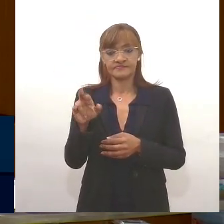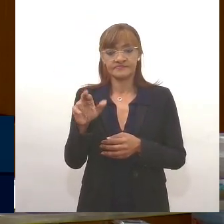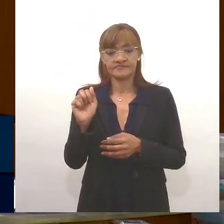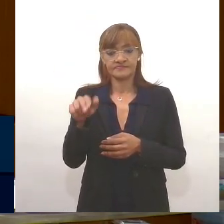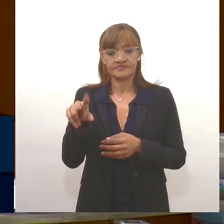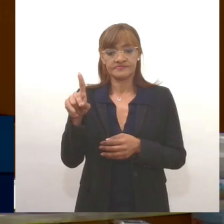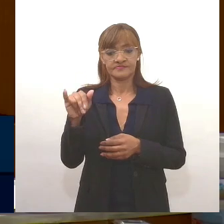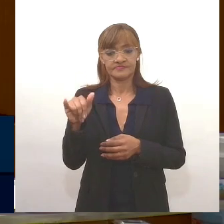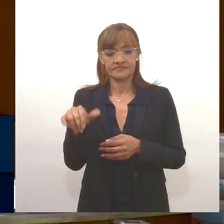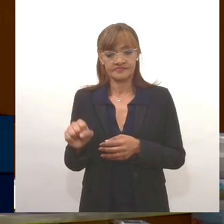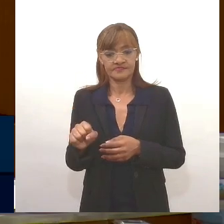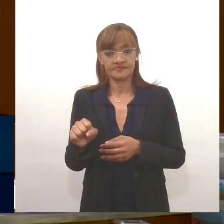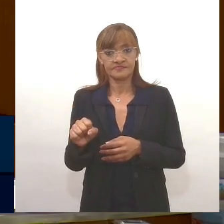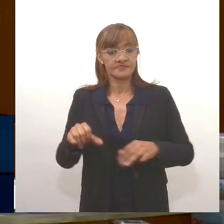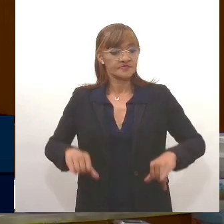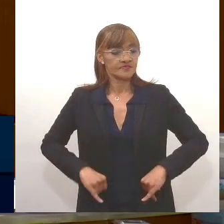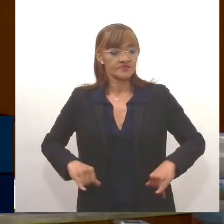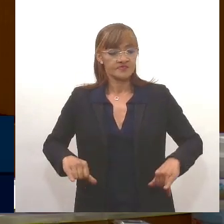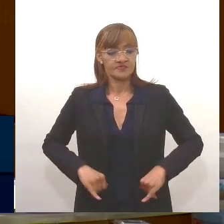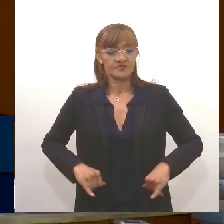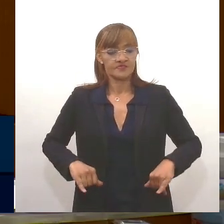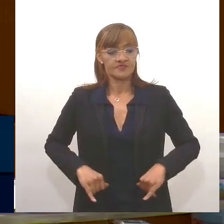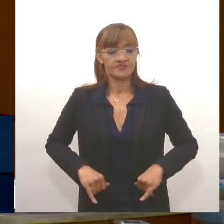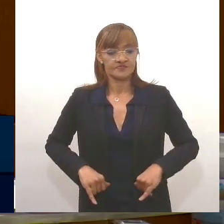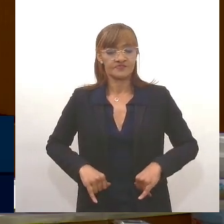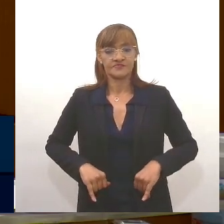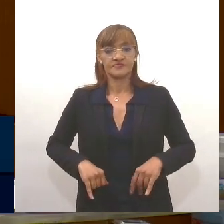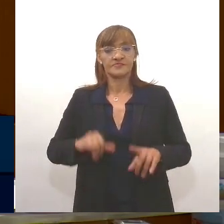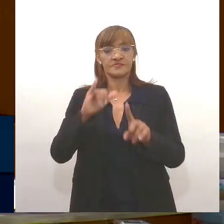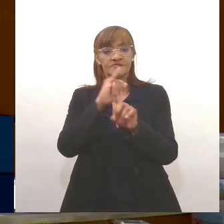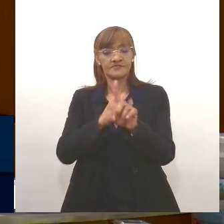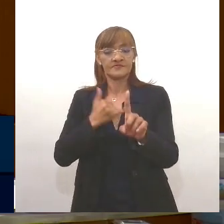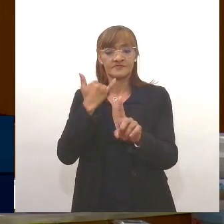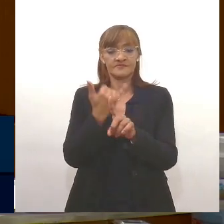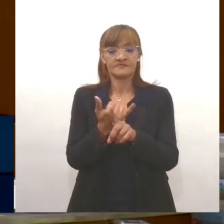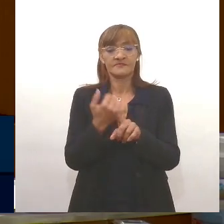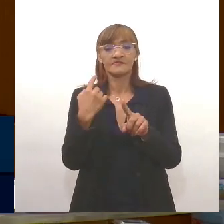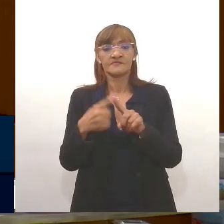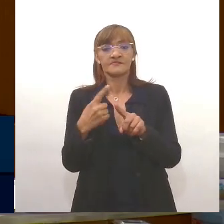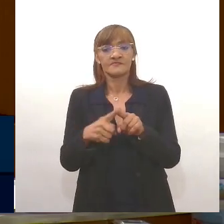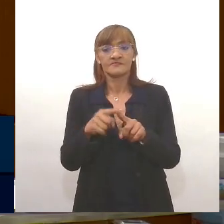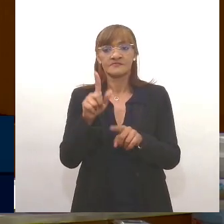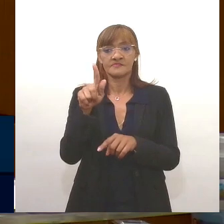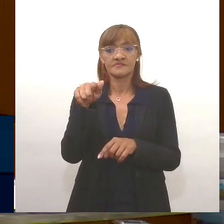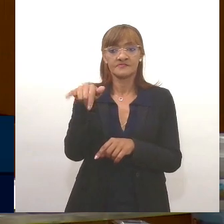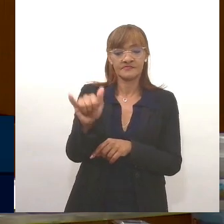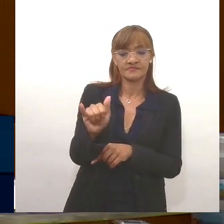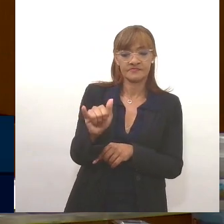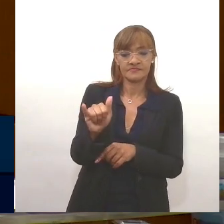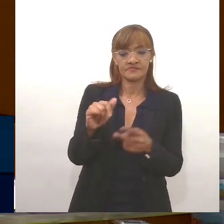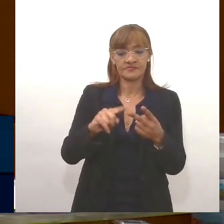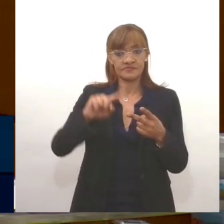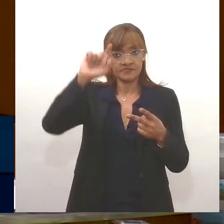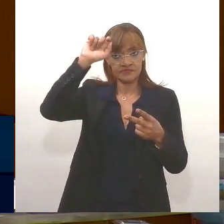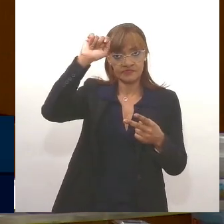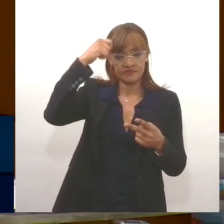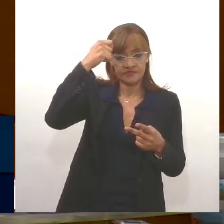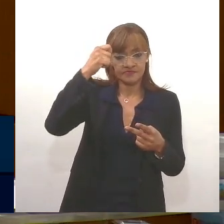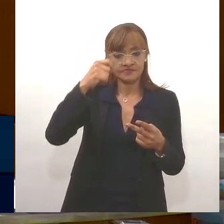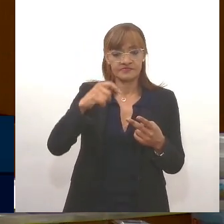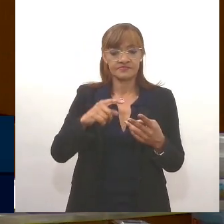colegas de sala de aula por ser gay além de ser gay negro e de origem